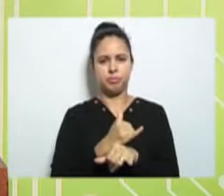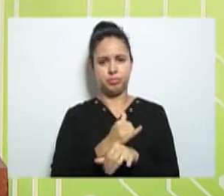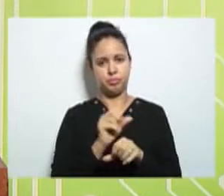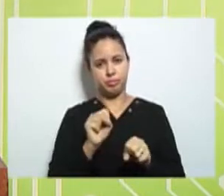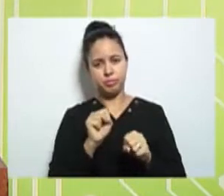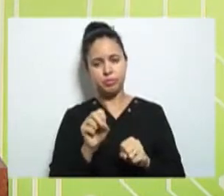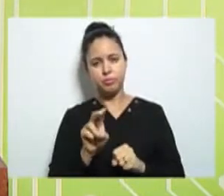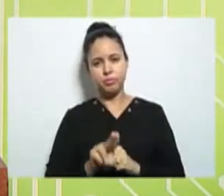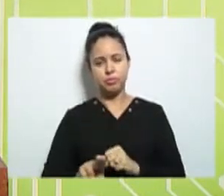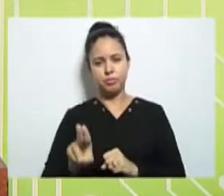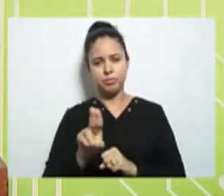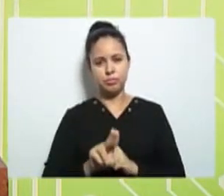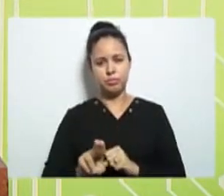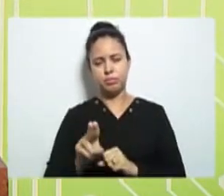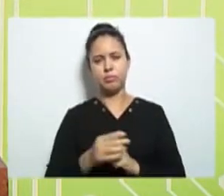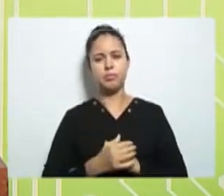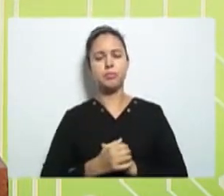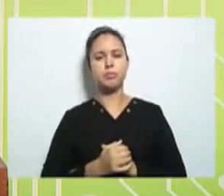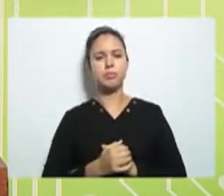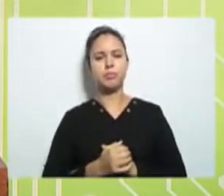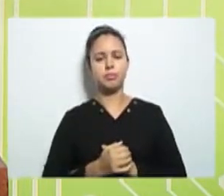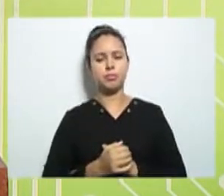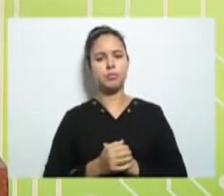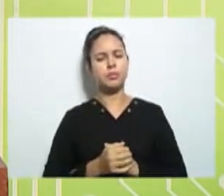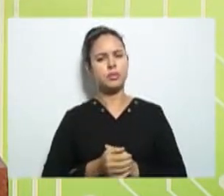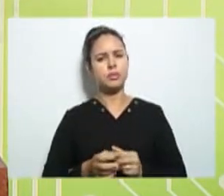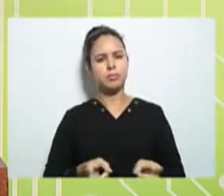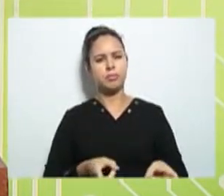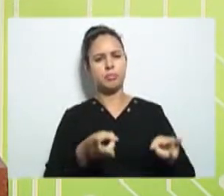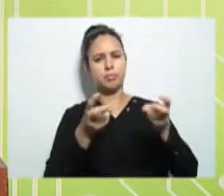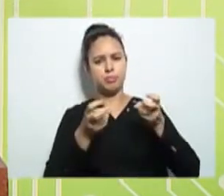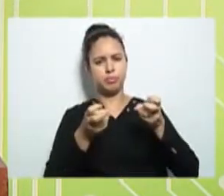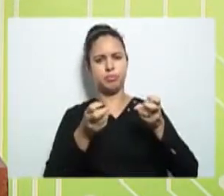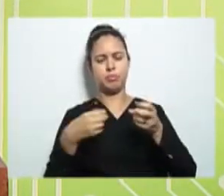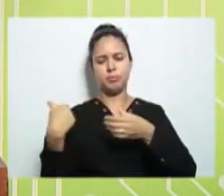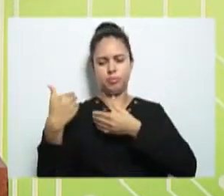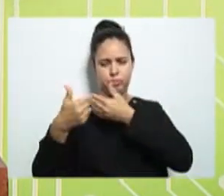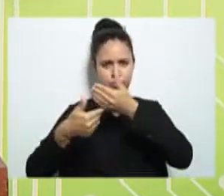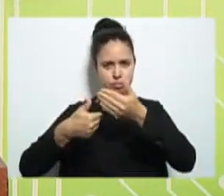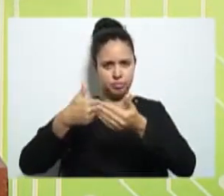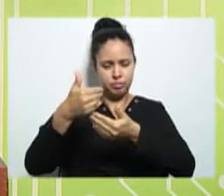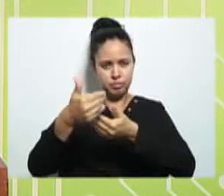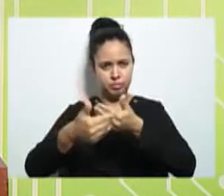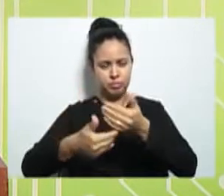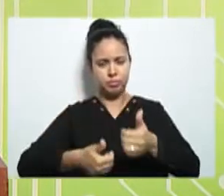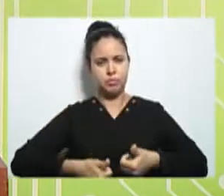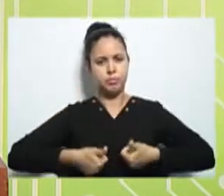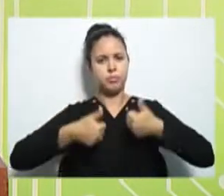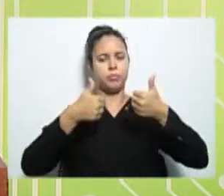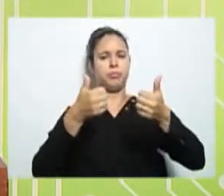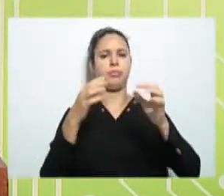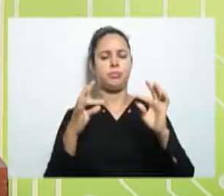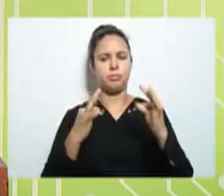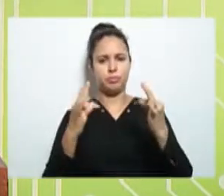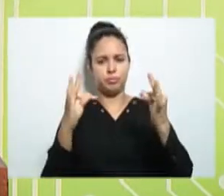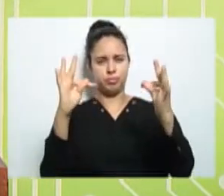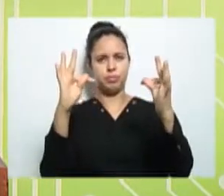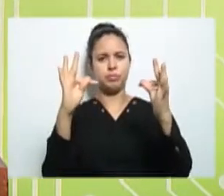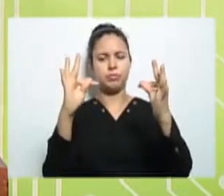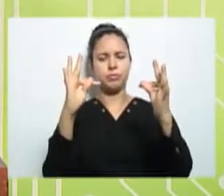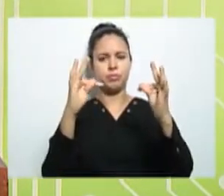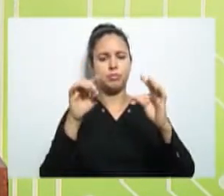que é o tablet. Então, gente, a gente vê que melhorou bastante a tecnologia, né? Isso, a gente tinha um cenário lá completamente, né,